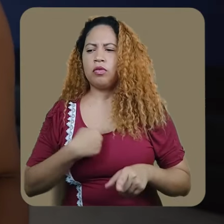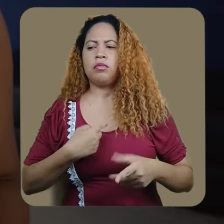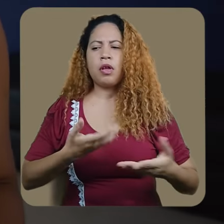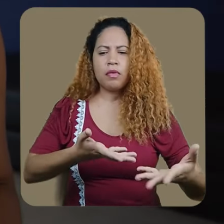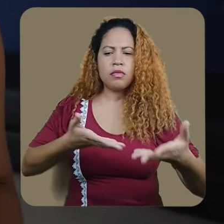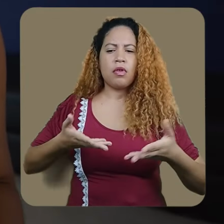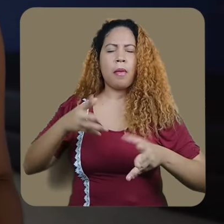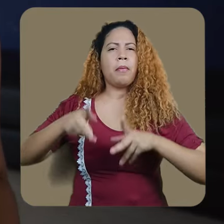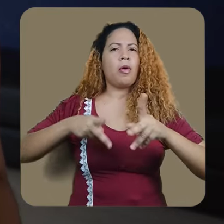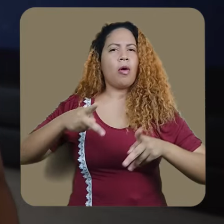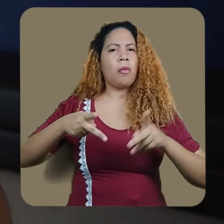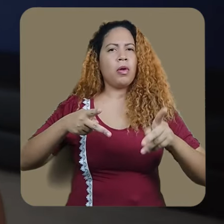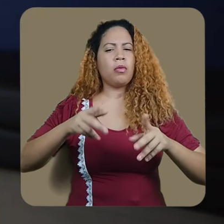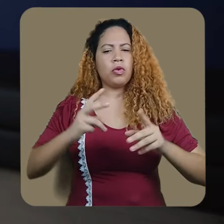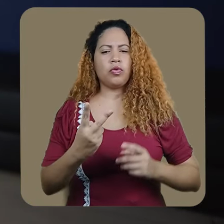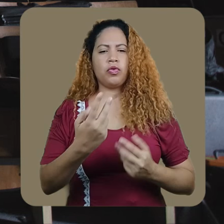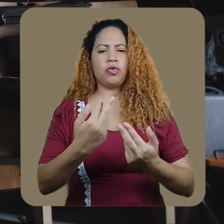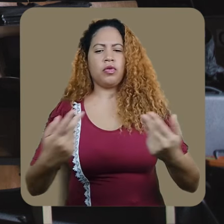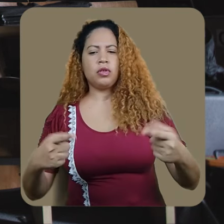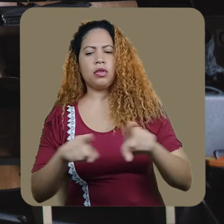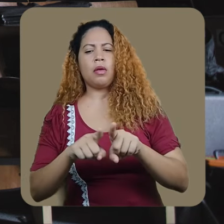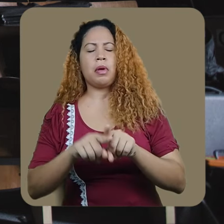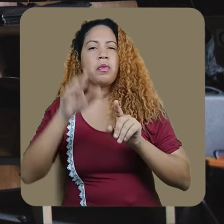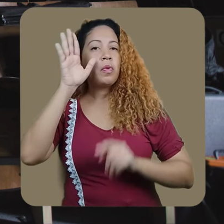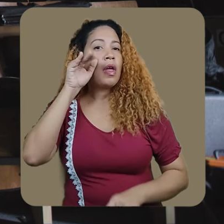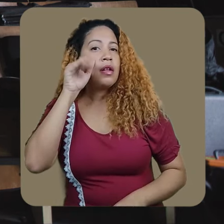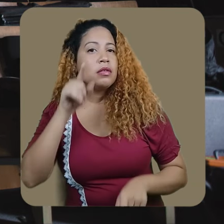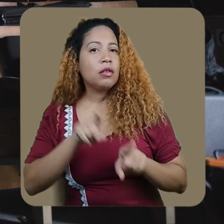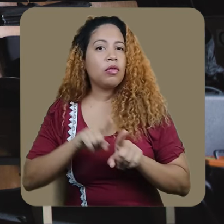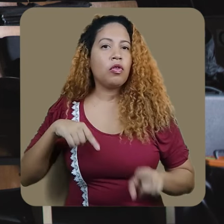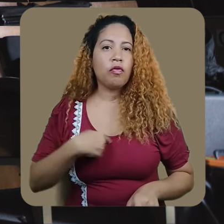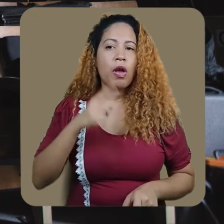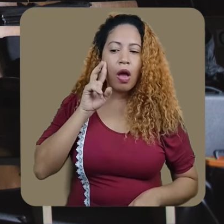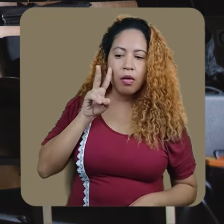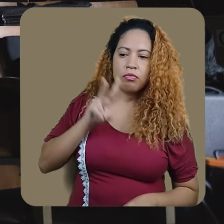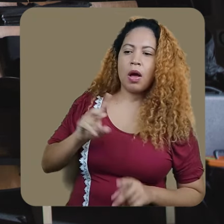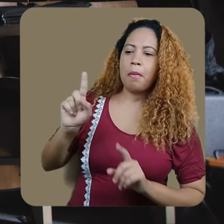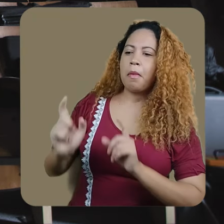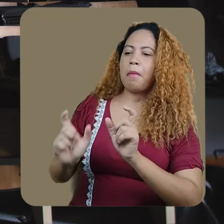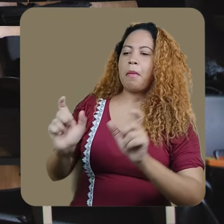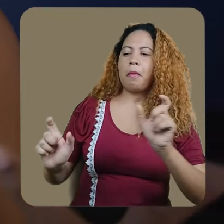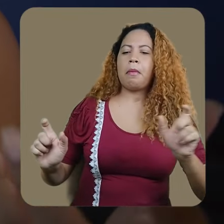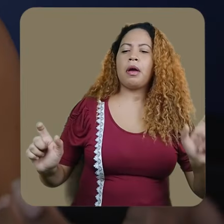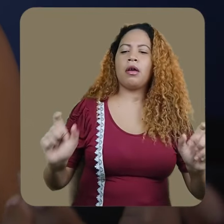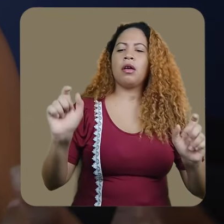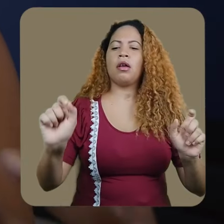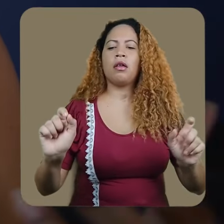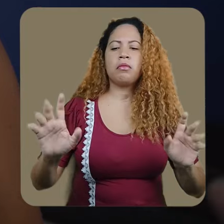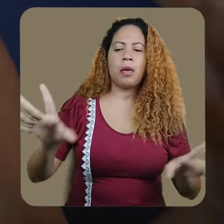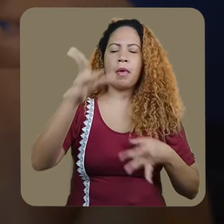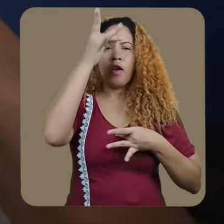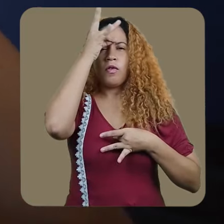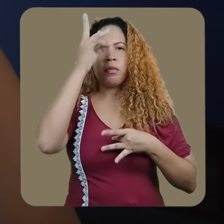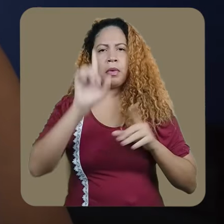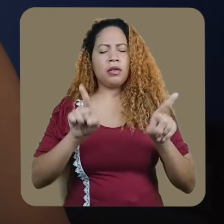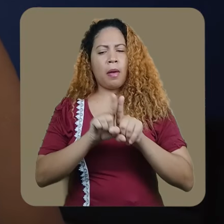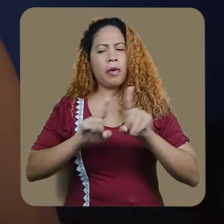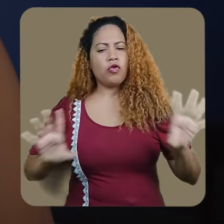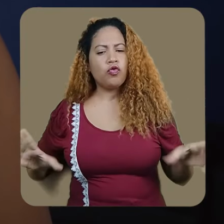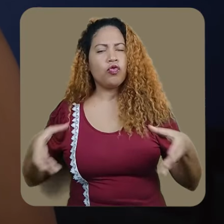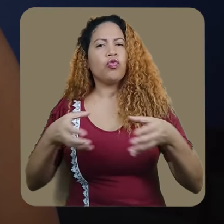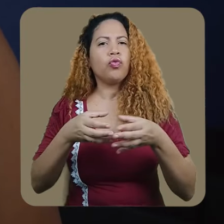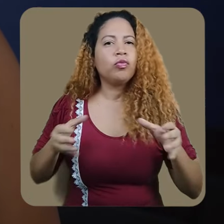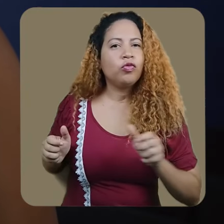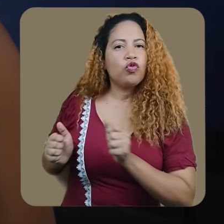a gente a arrecadar público para as duas partes, né? Muito interessante que aqui você vê o individual de cada artista, mas como eles se